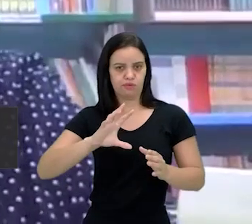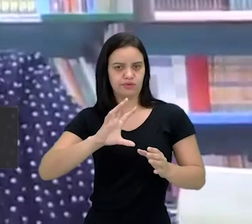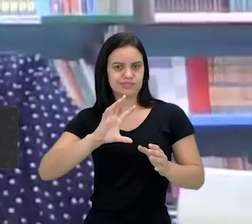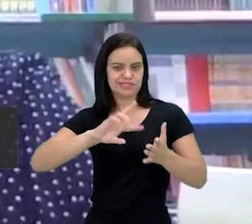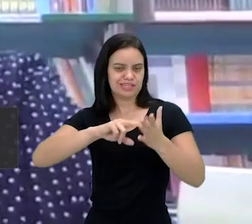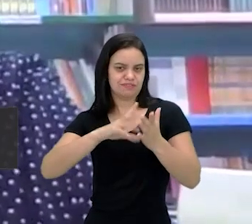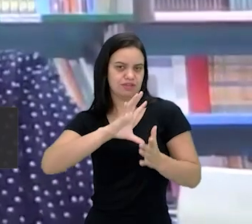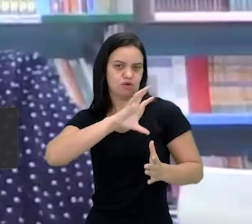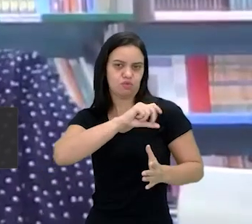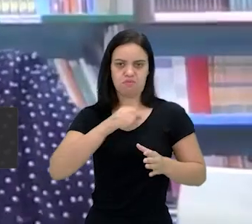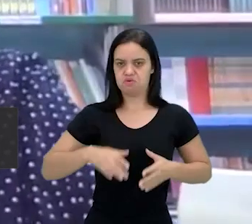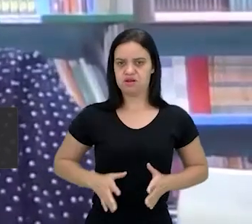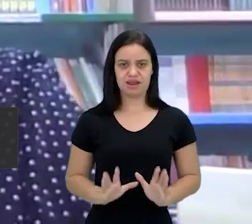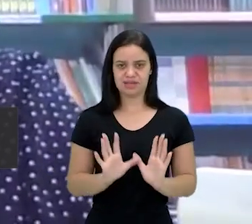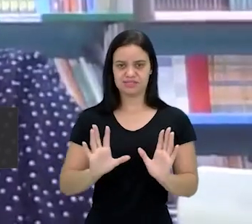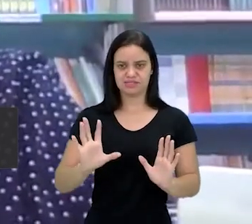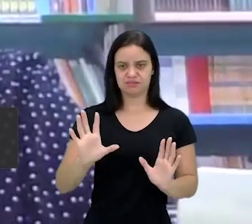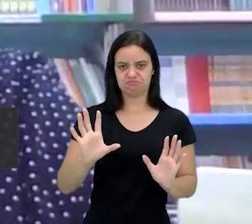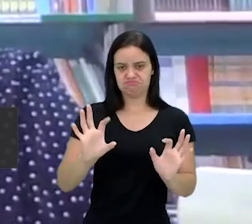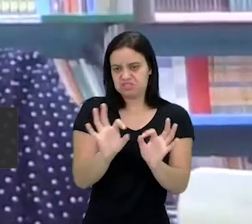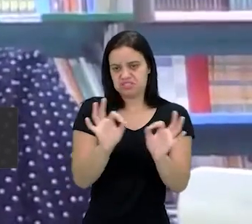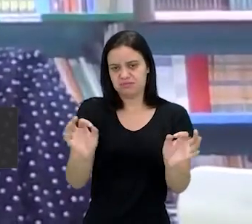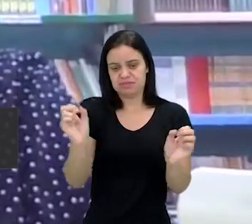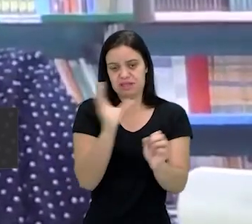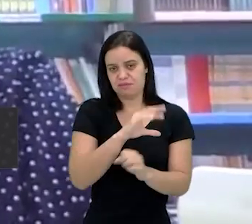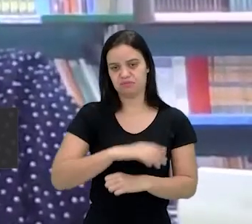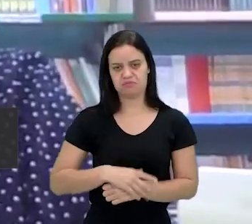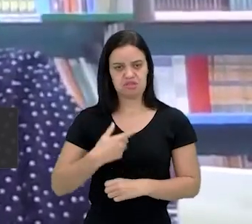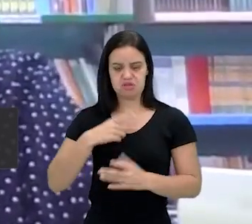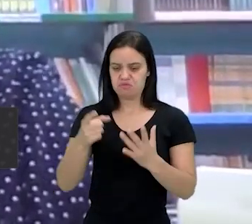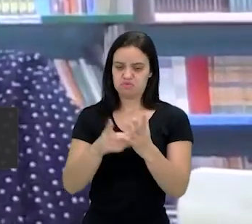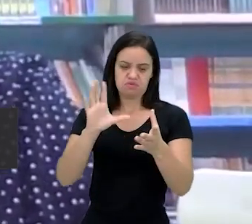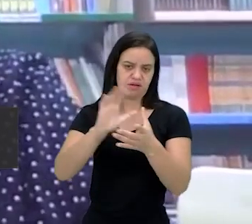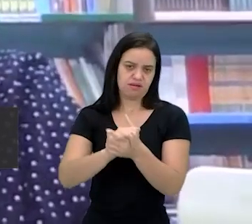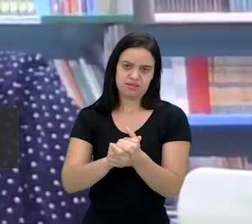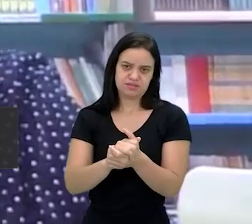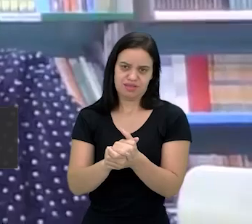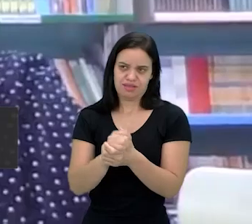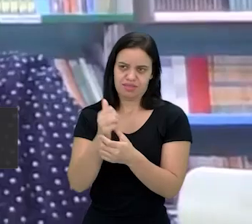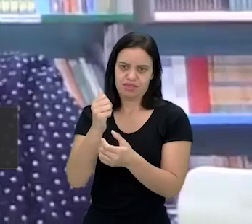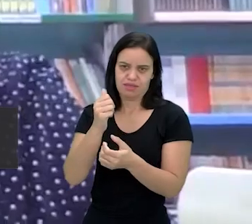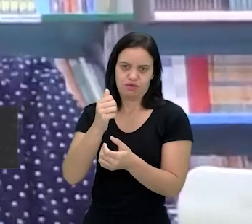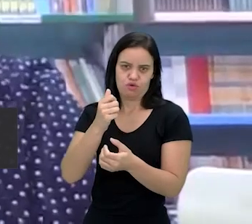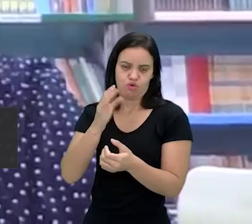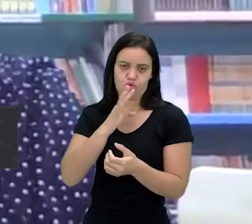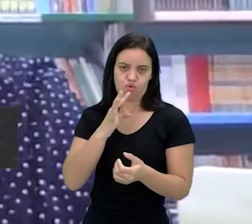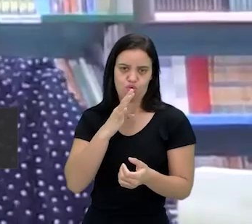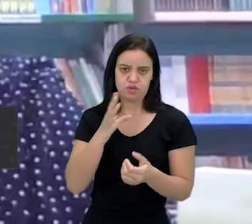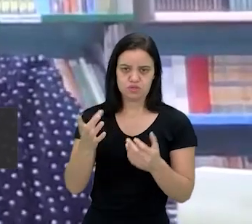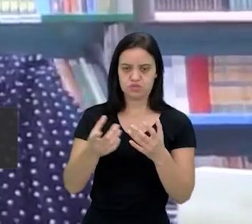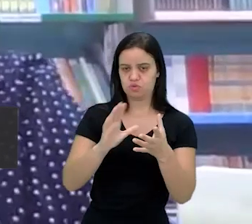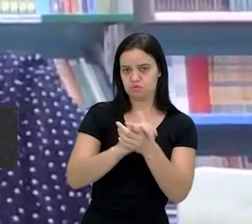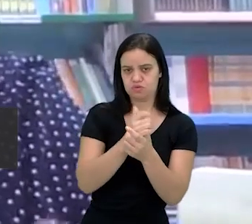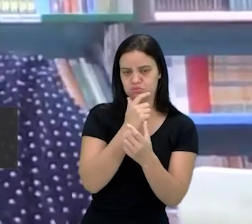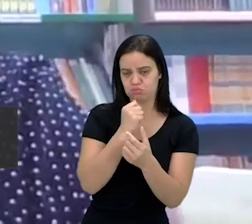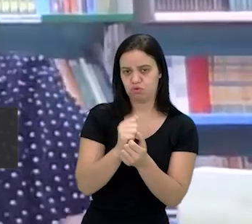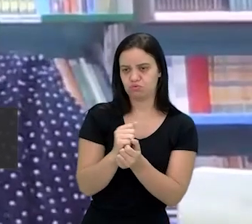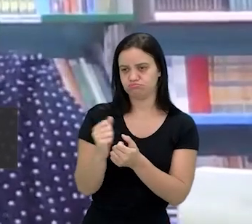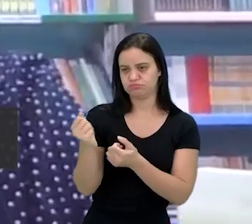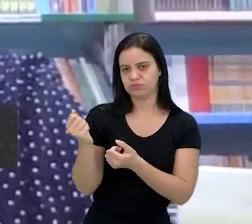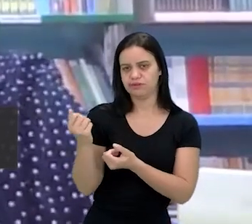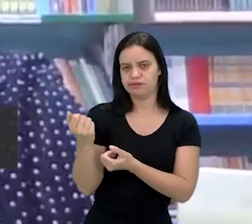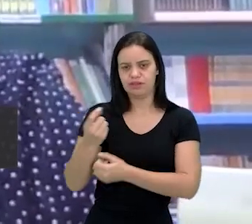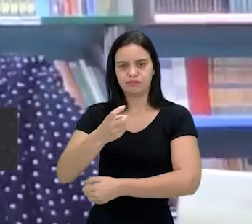estou casada há 33 anos e conheci meu esposo no ensino médio. Então, eu creio assim, que amor é